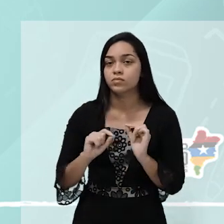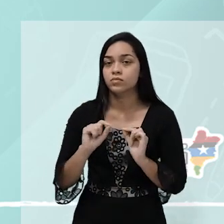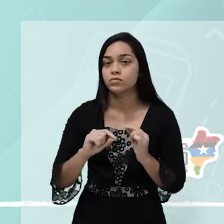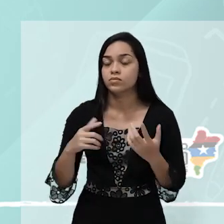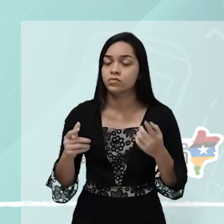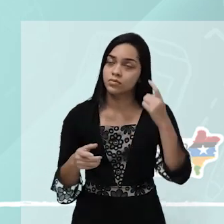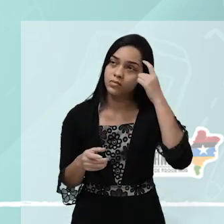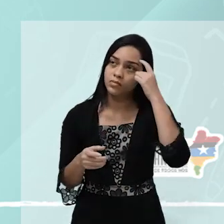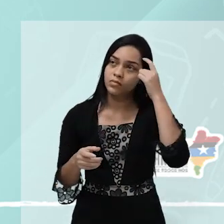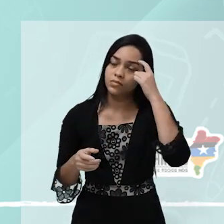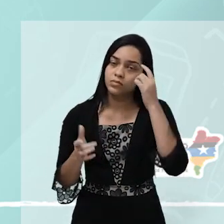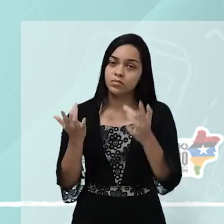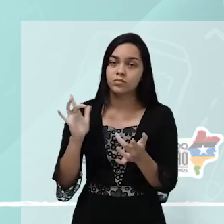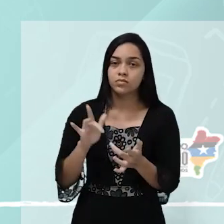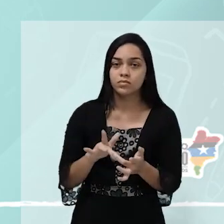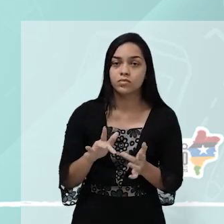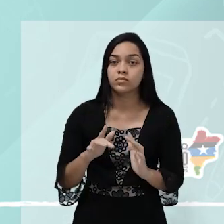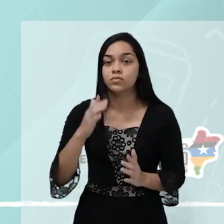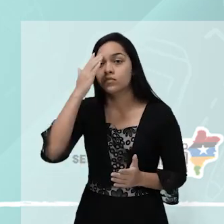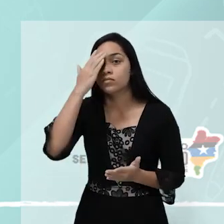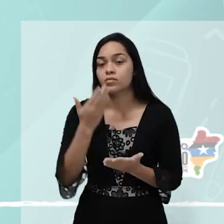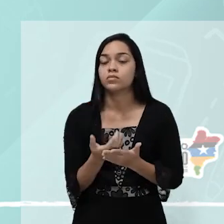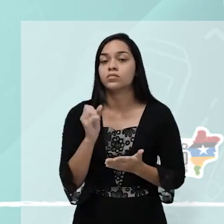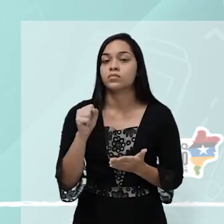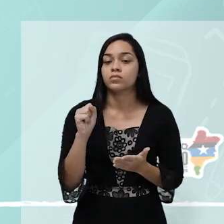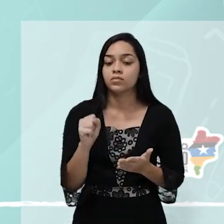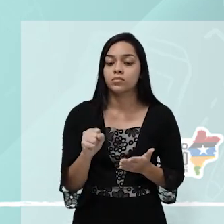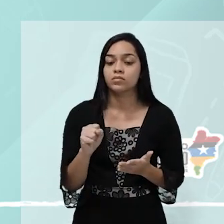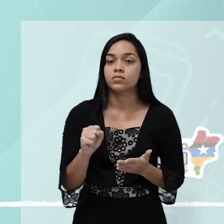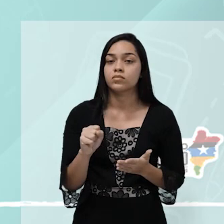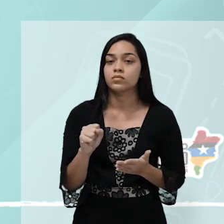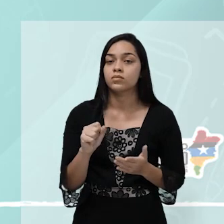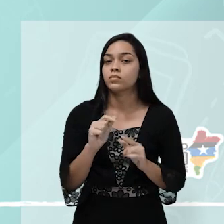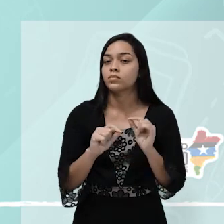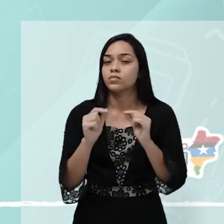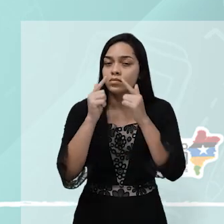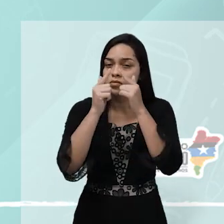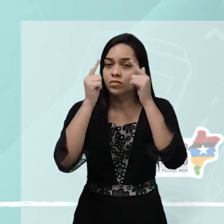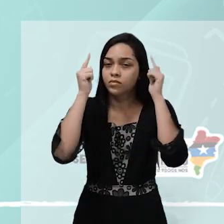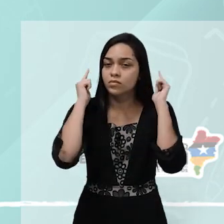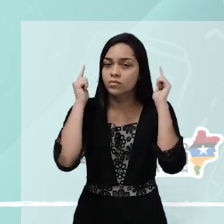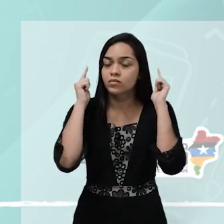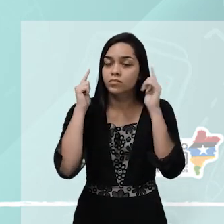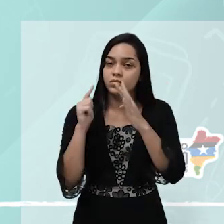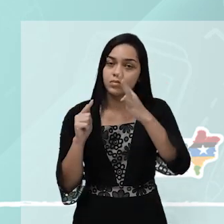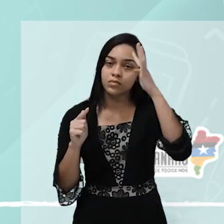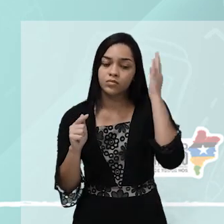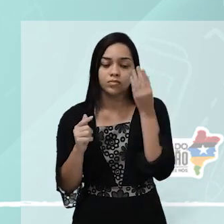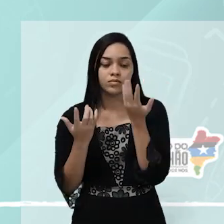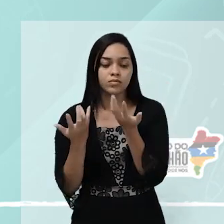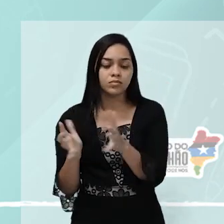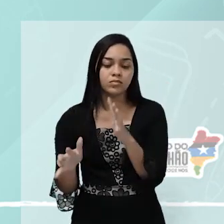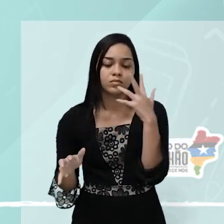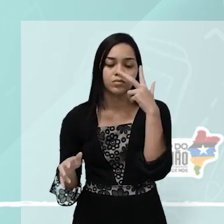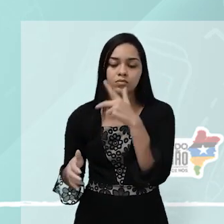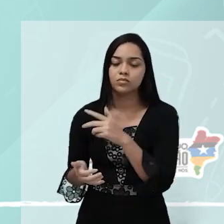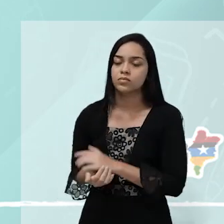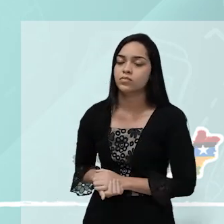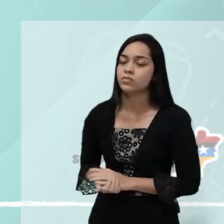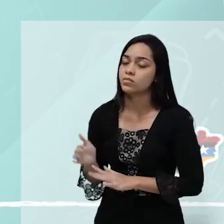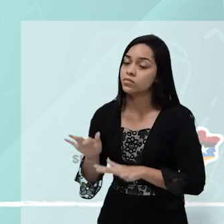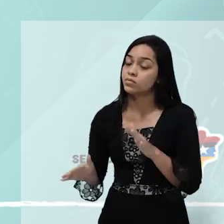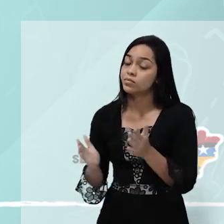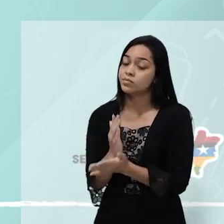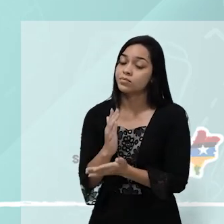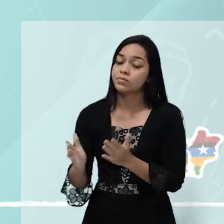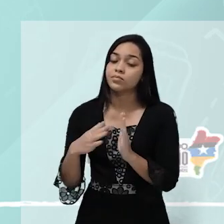que os pensadores do classicismo acreditavam que os gregos e os romanos dominavam os ideais de beleza. Alguns